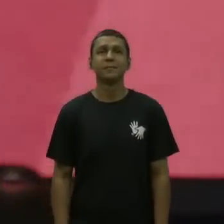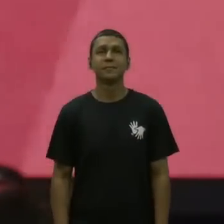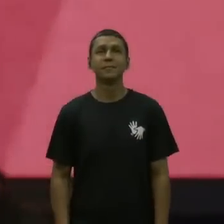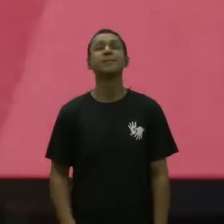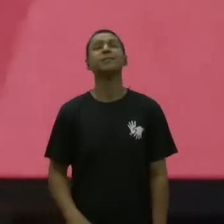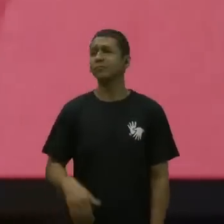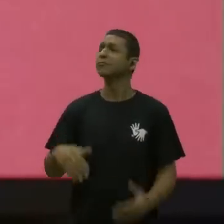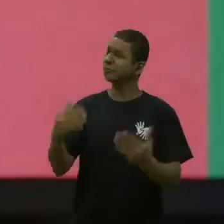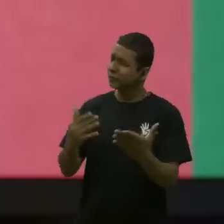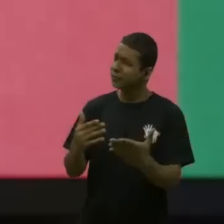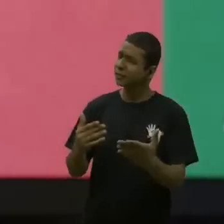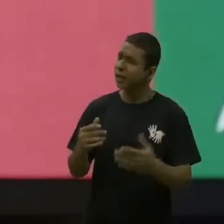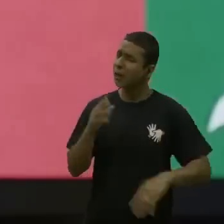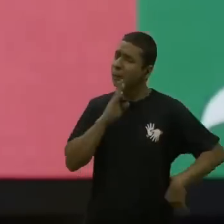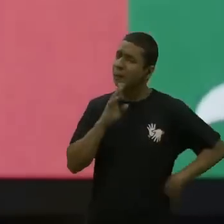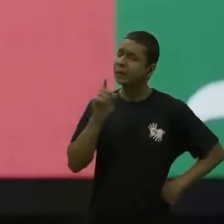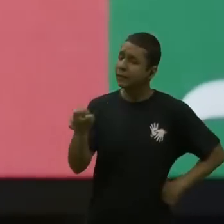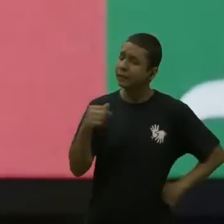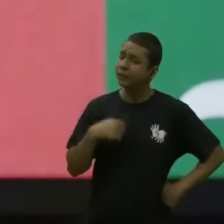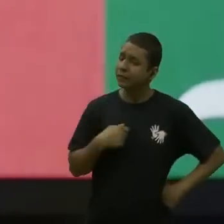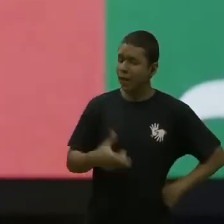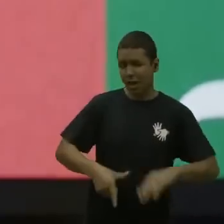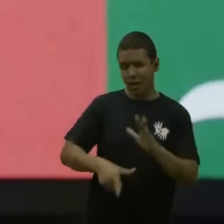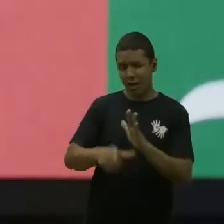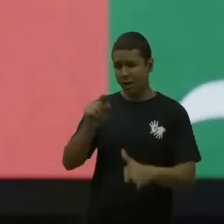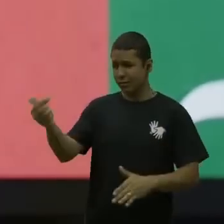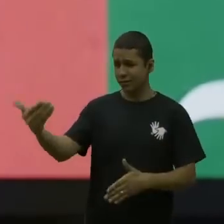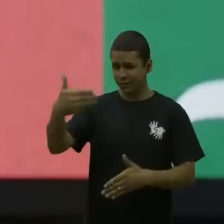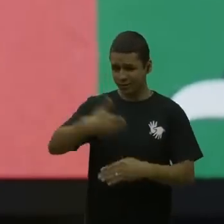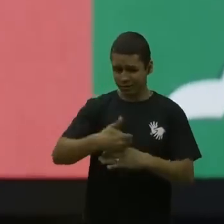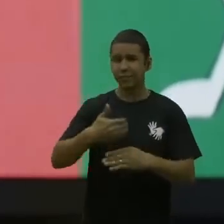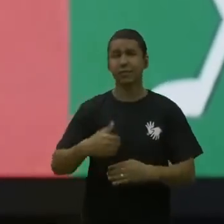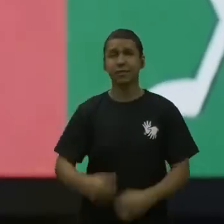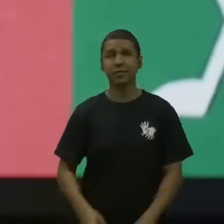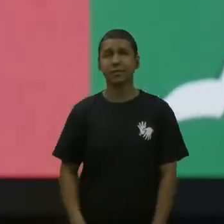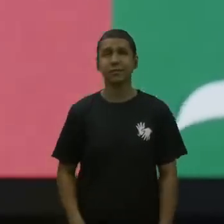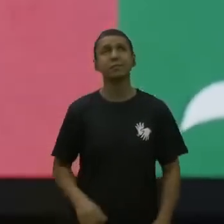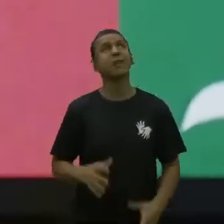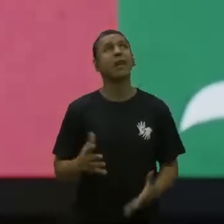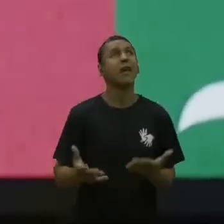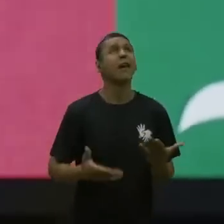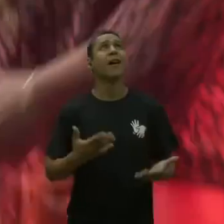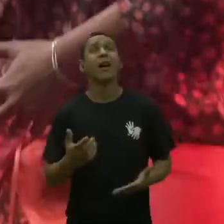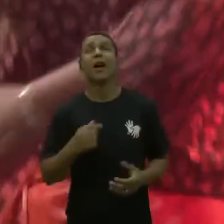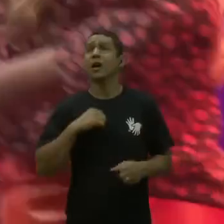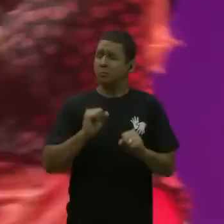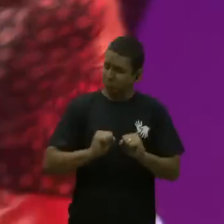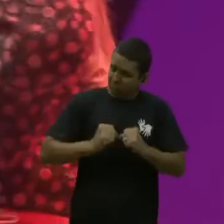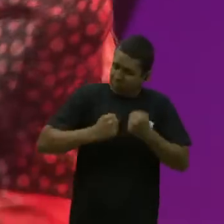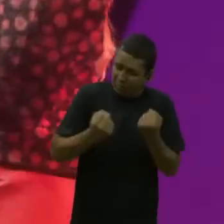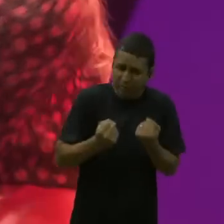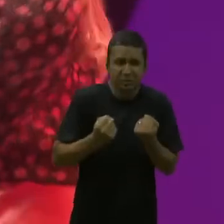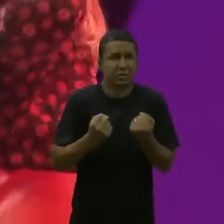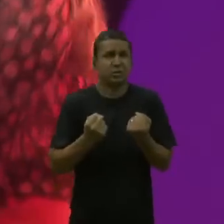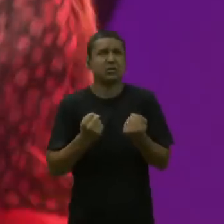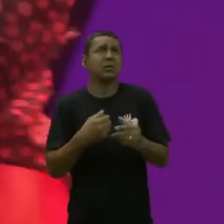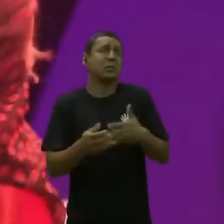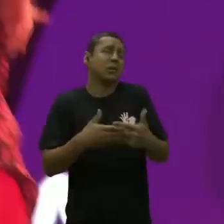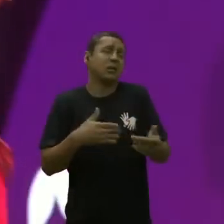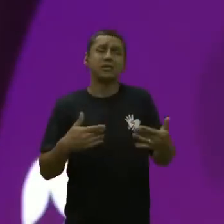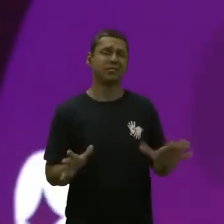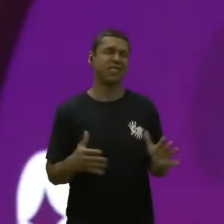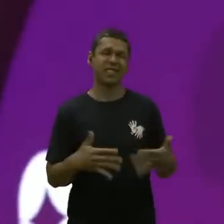Eu já ouvi falar de você antes mesmo de você chegar. Ah, Gabriela, mas eu estou me esforçando à toa não.